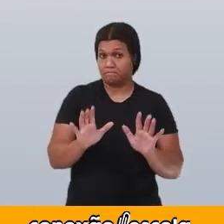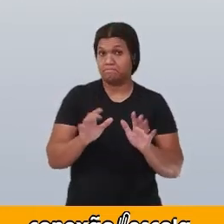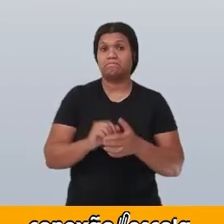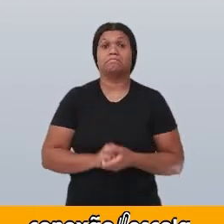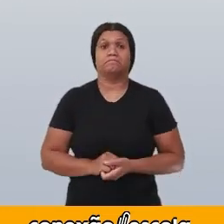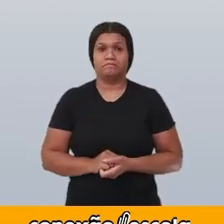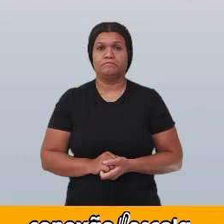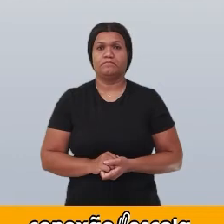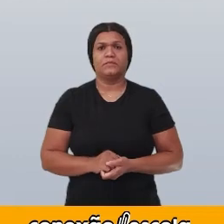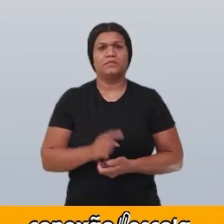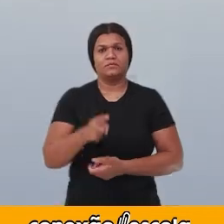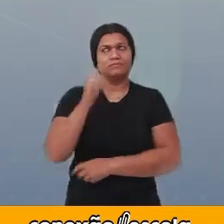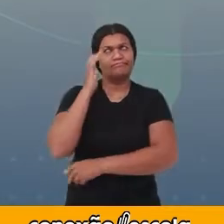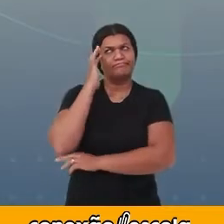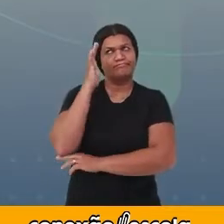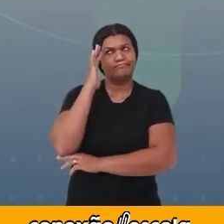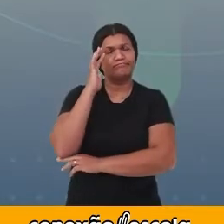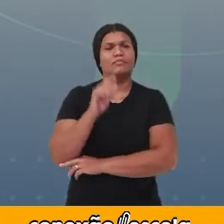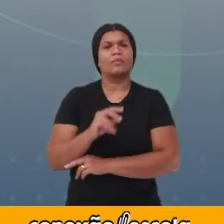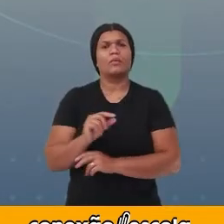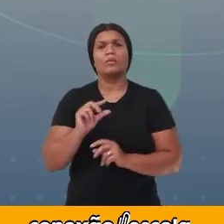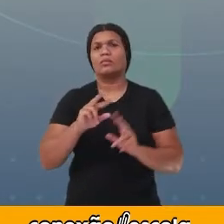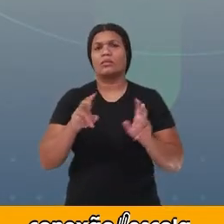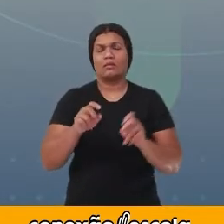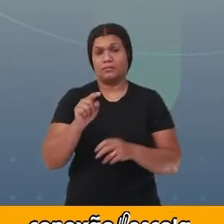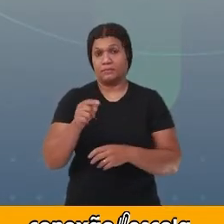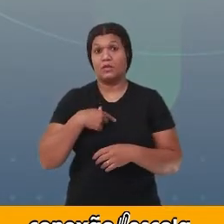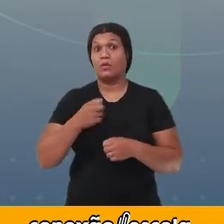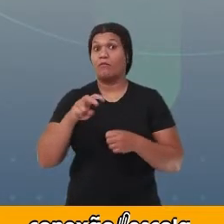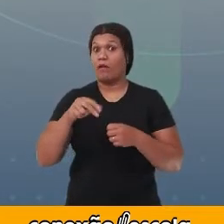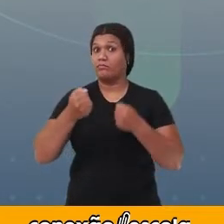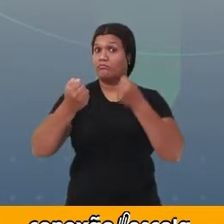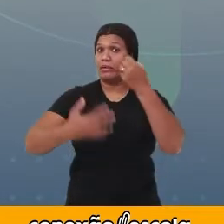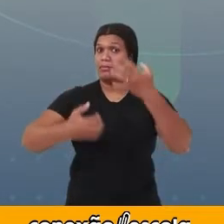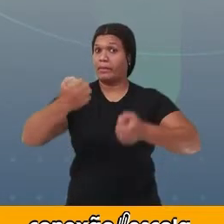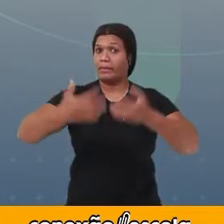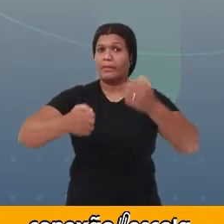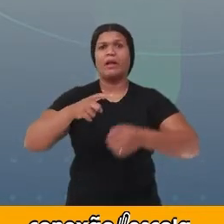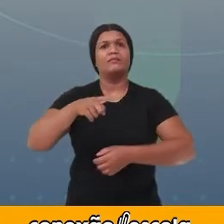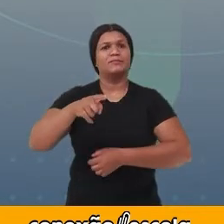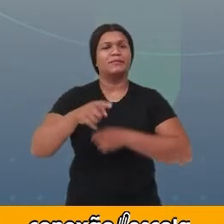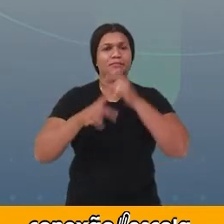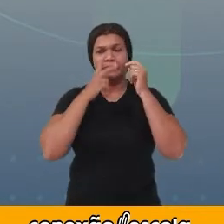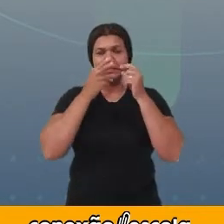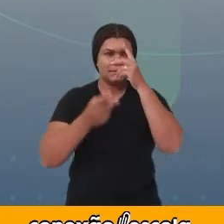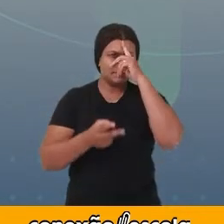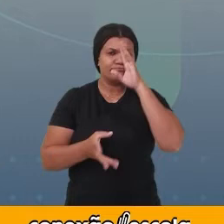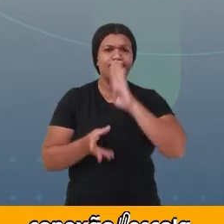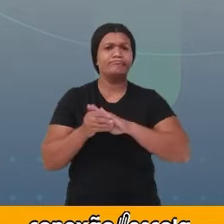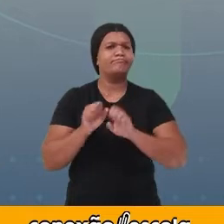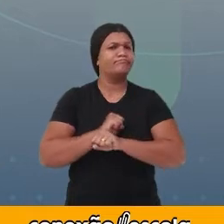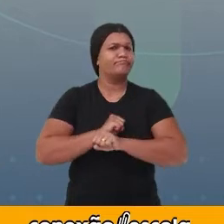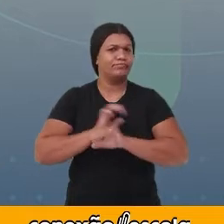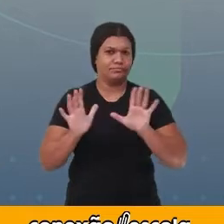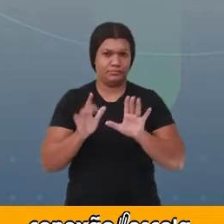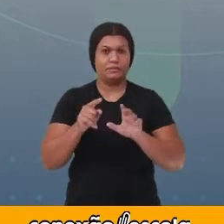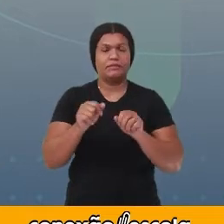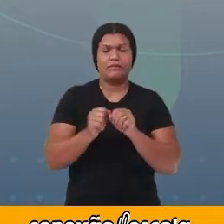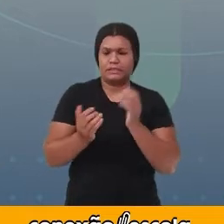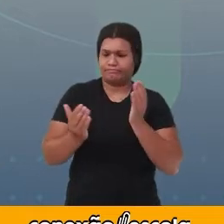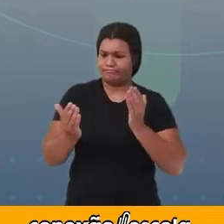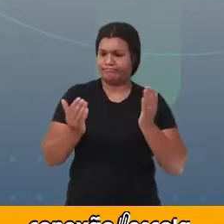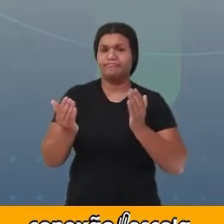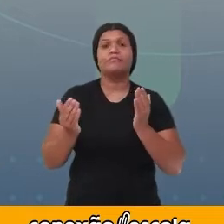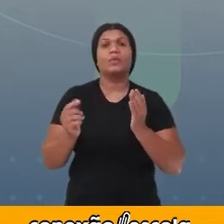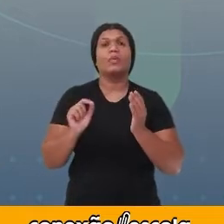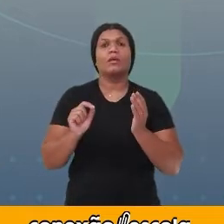Então, fique pensando um pouquinho a respeito disso. À medida que eu vou falando, eu tenho certeza que você vai fazendo essas relações e comparando